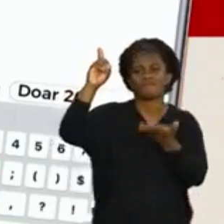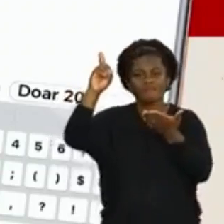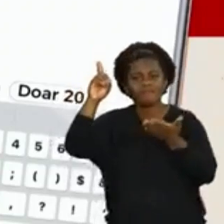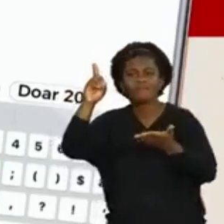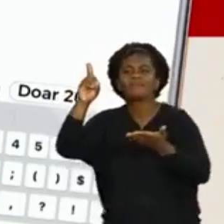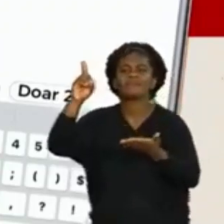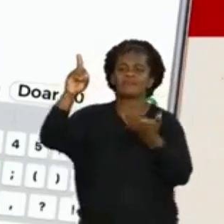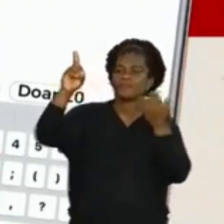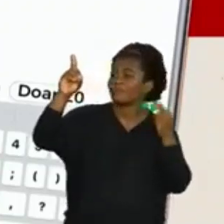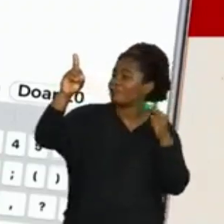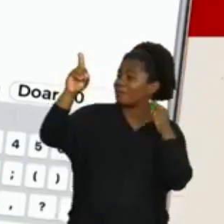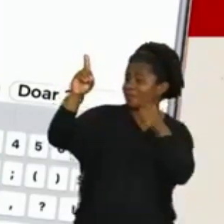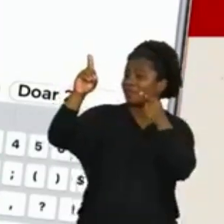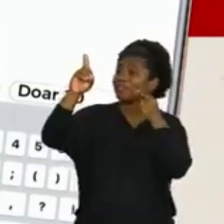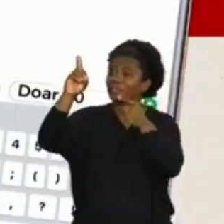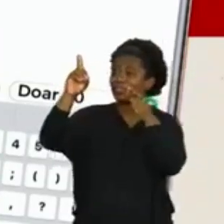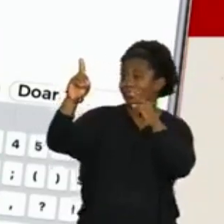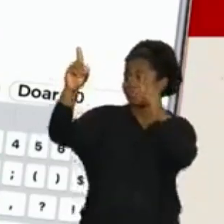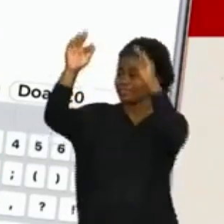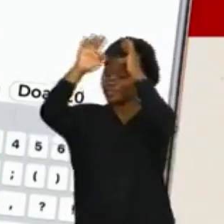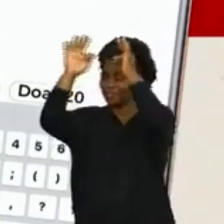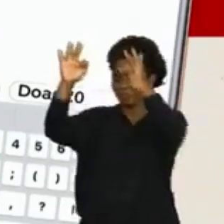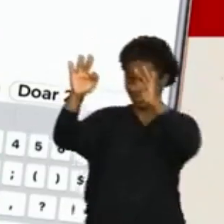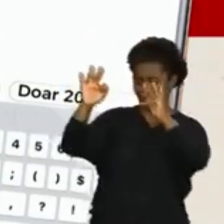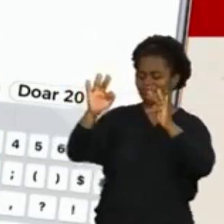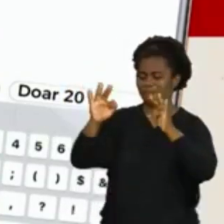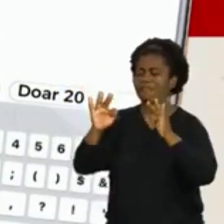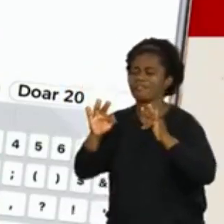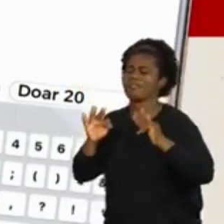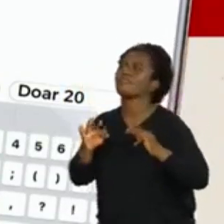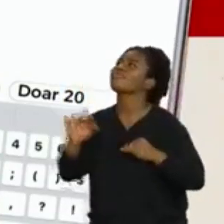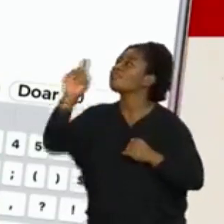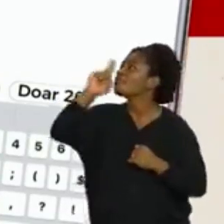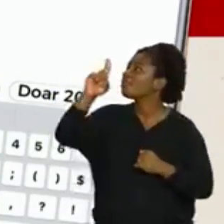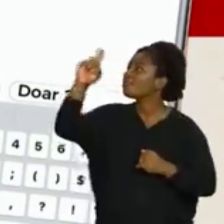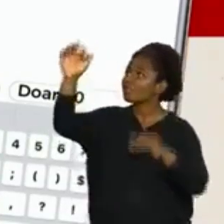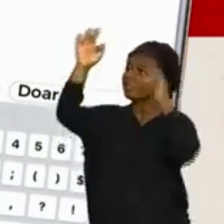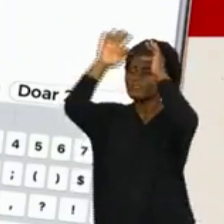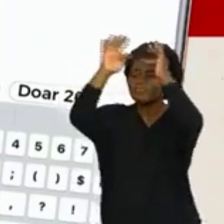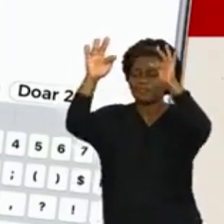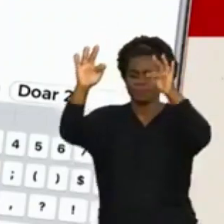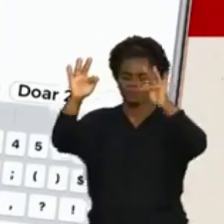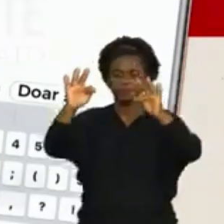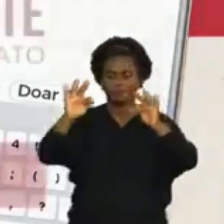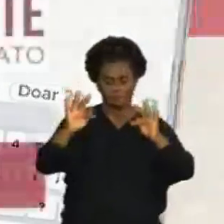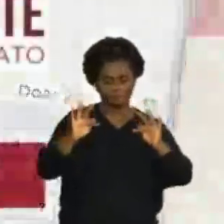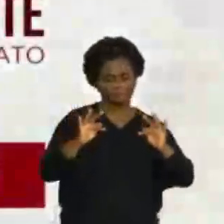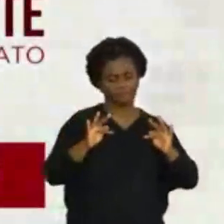pois és fiel a mim, pois tu és fiel a mim.